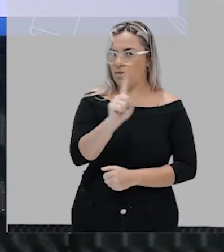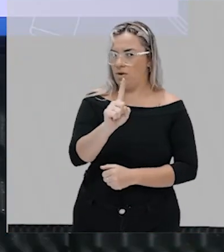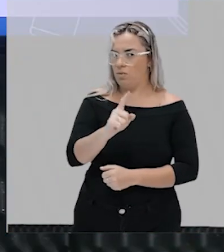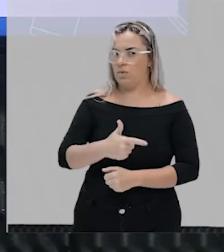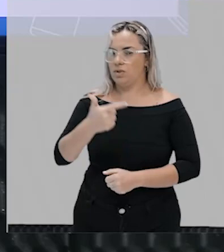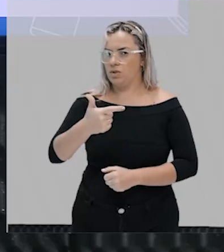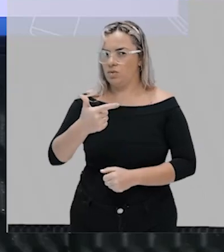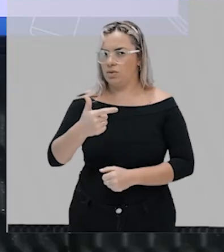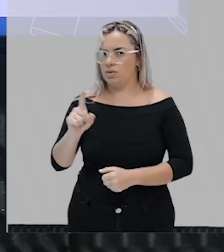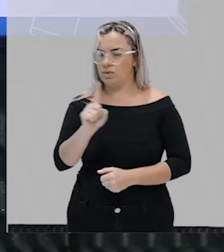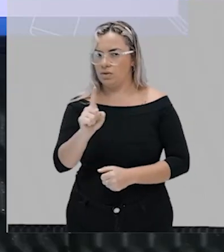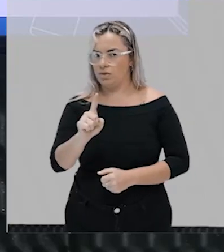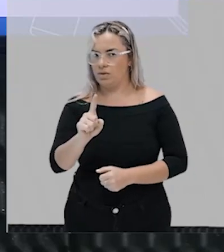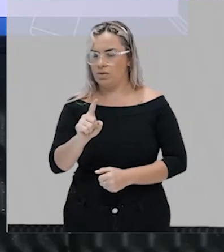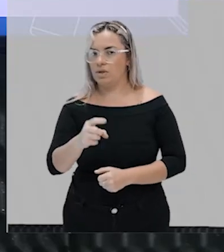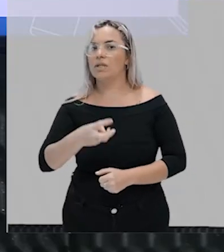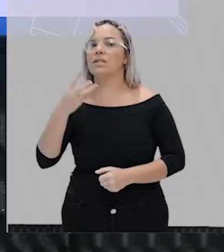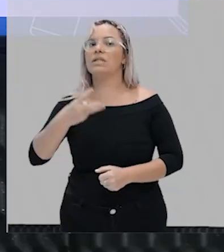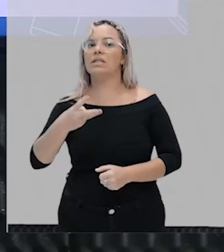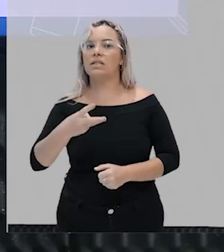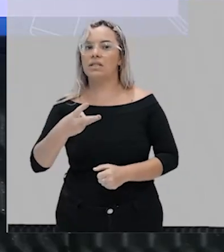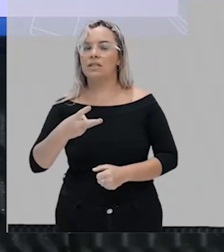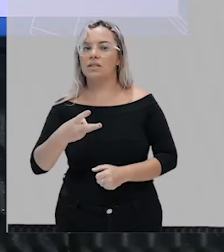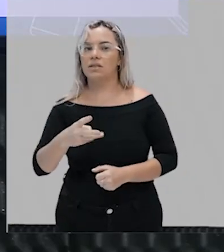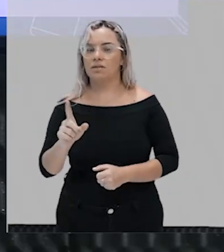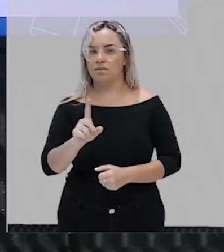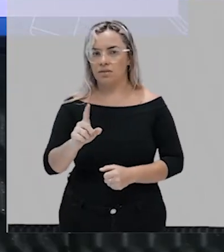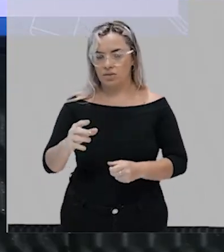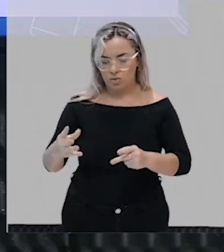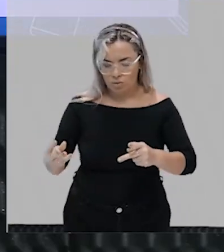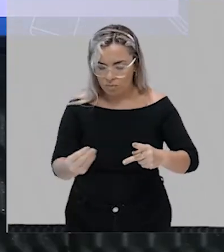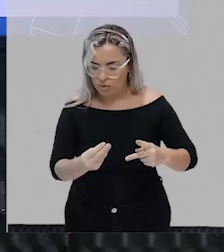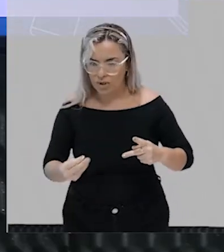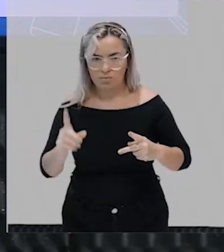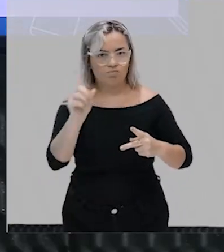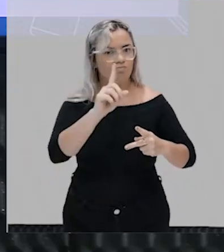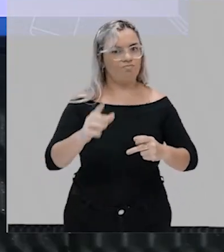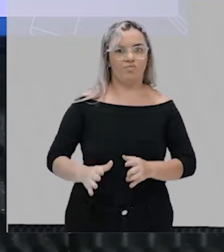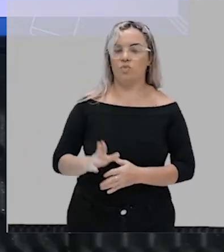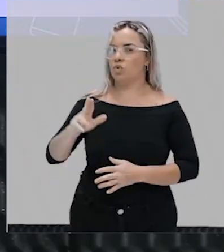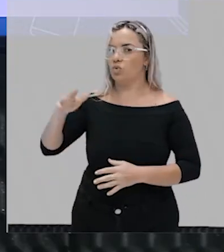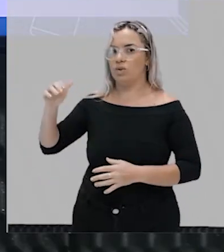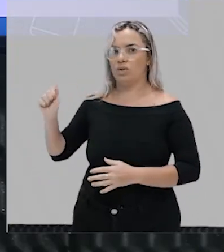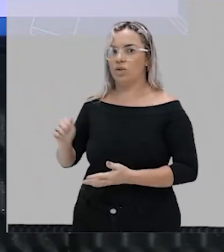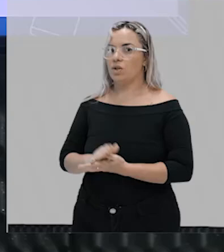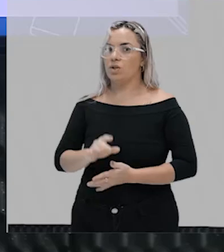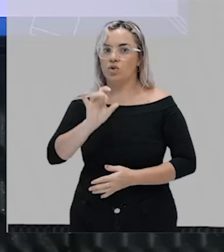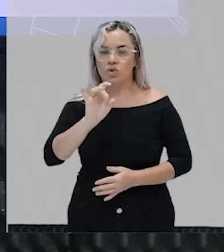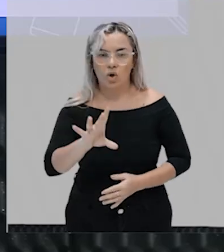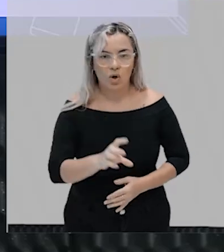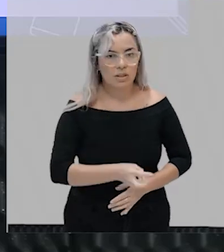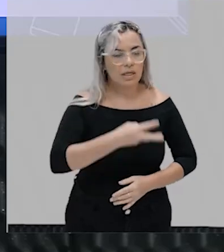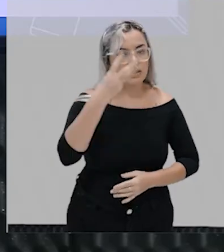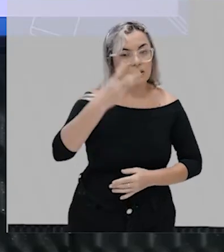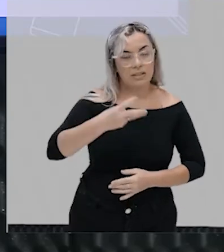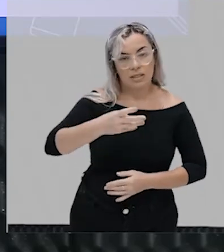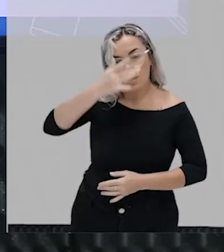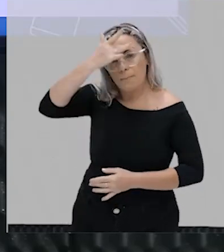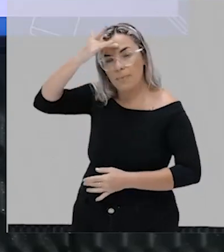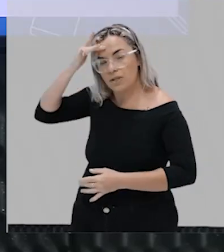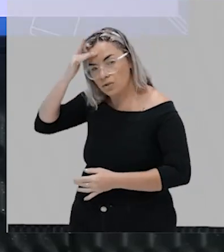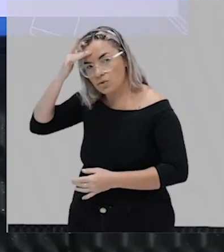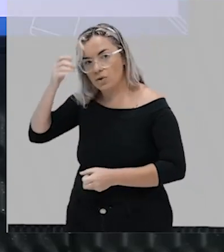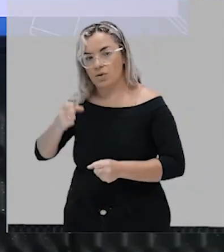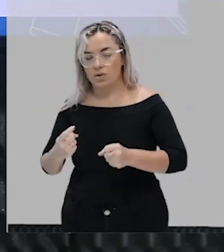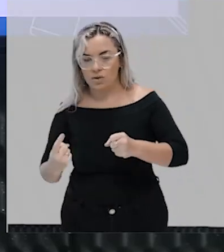Segunda, não. Terceira do plural, jamais. Apenas na terceira pessoa do singular. Isso também vale